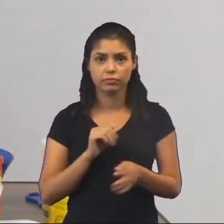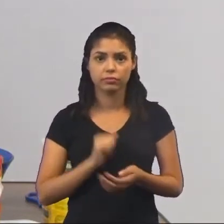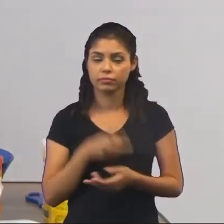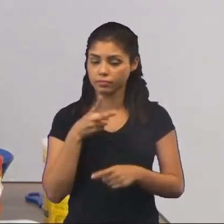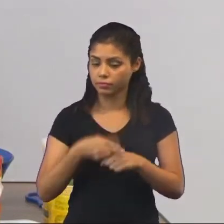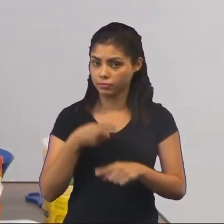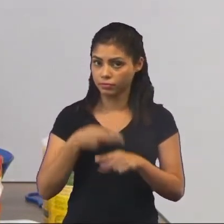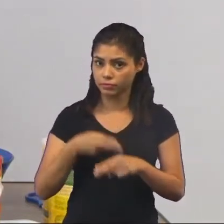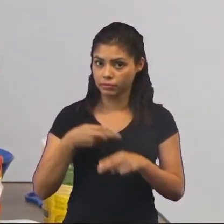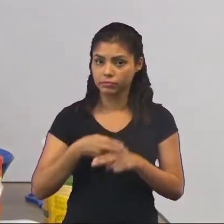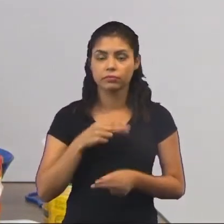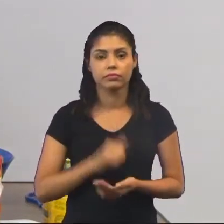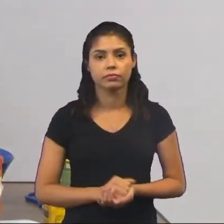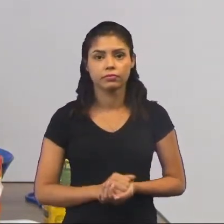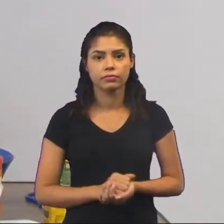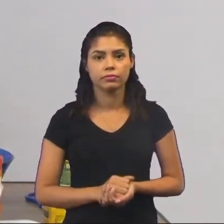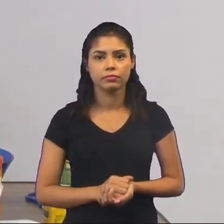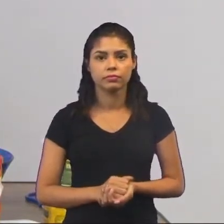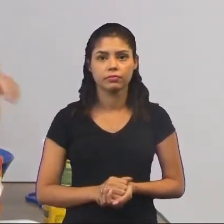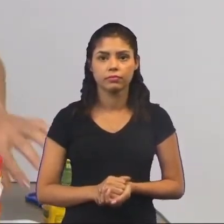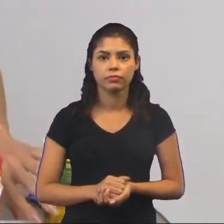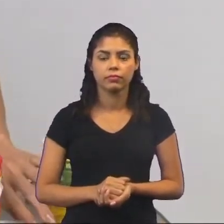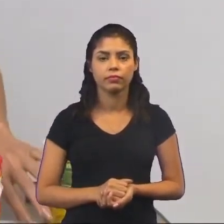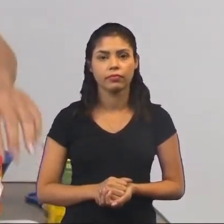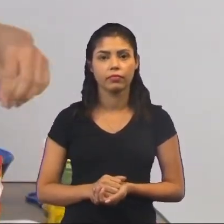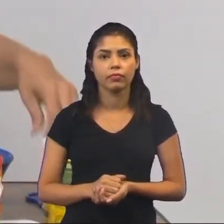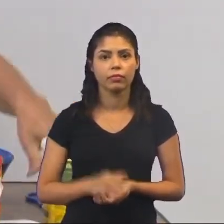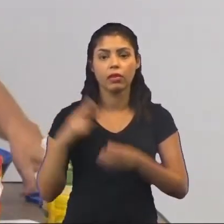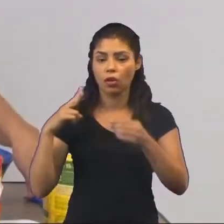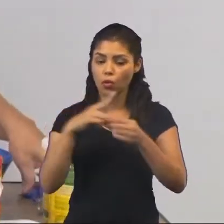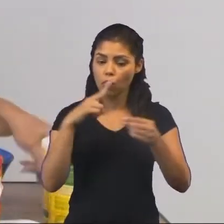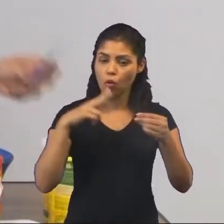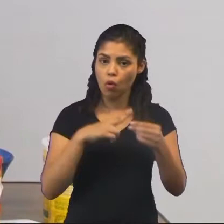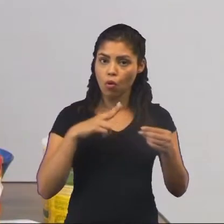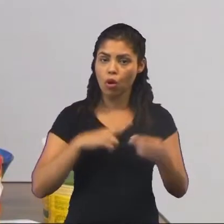para cortar. Não é? Cortar o leite condensado,